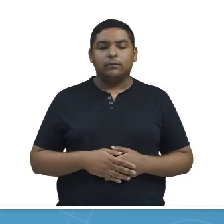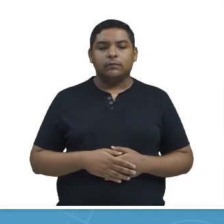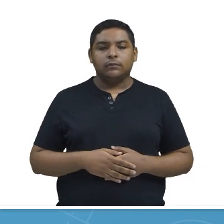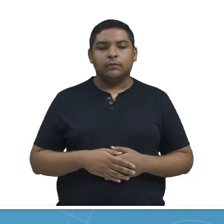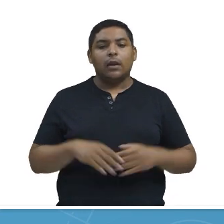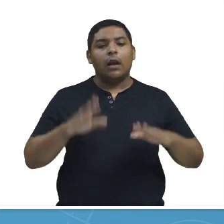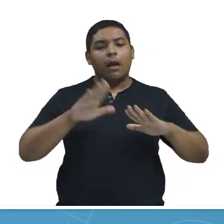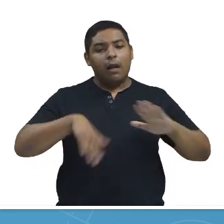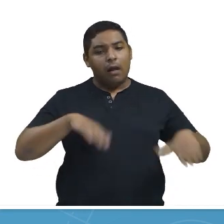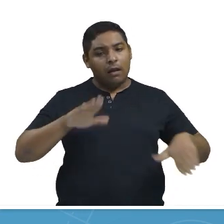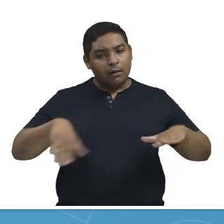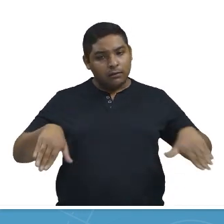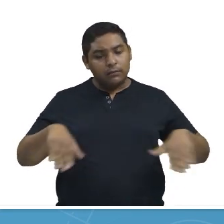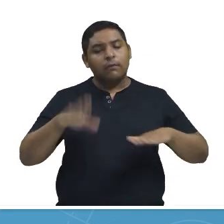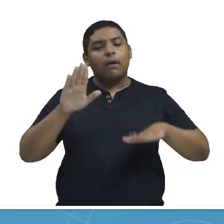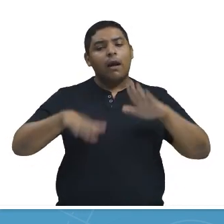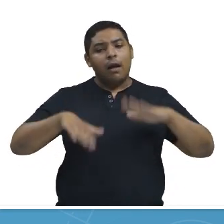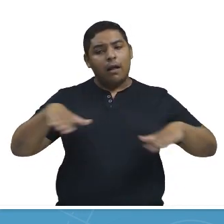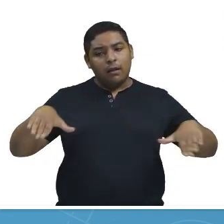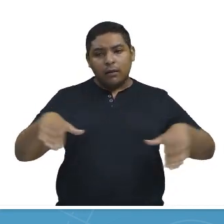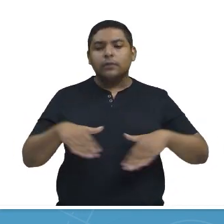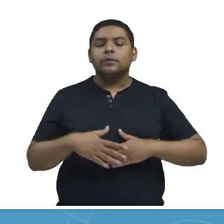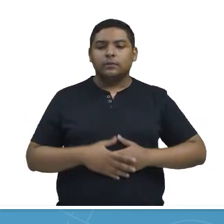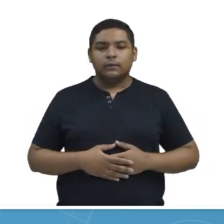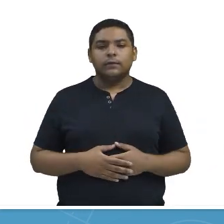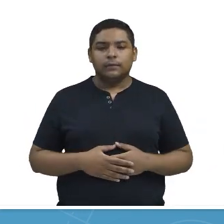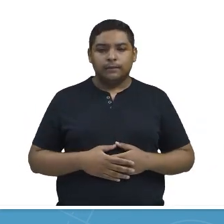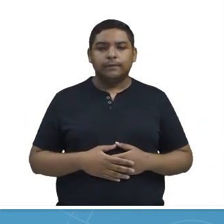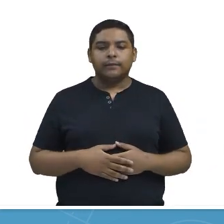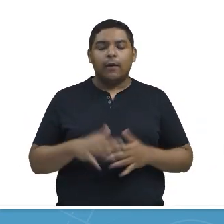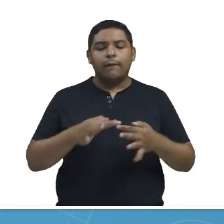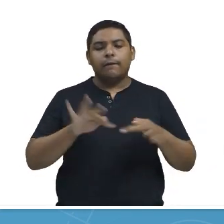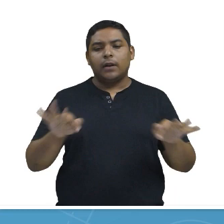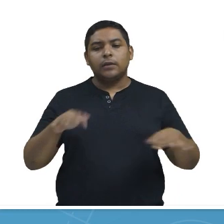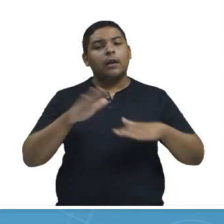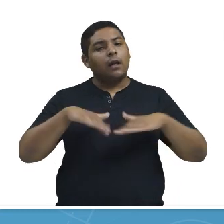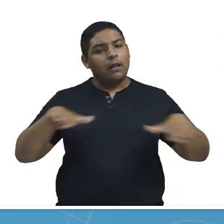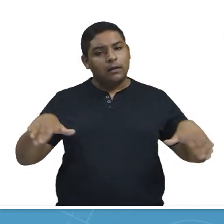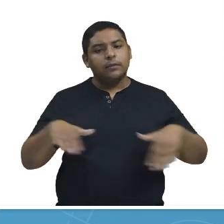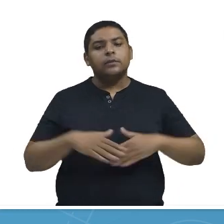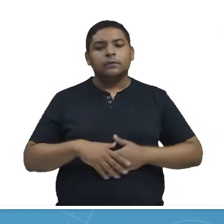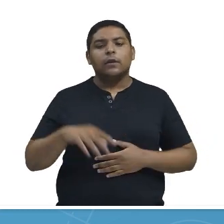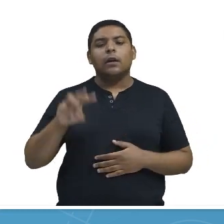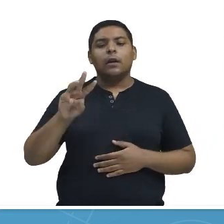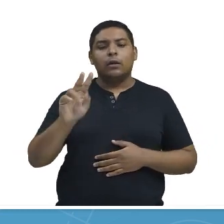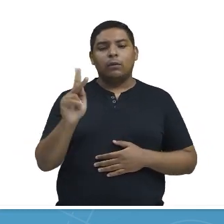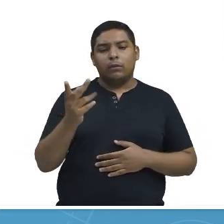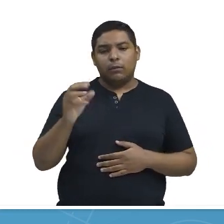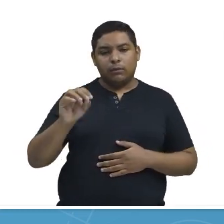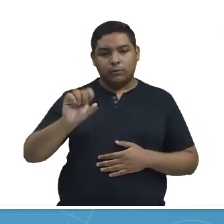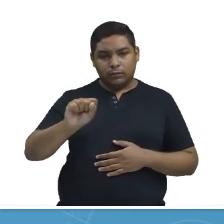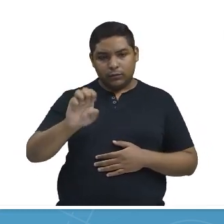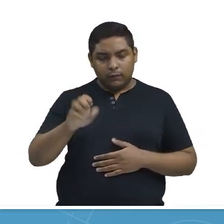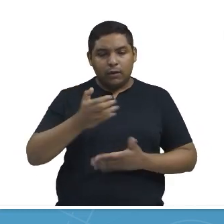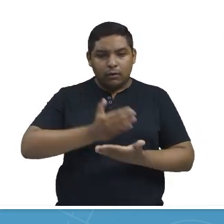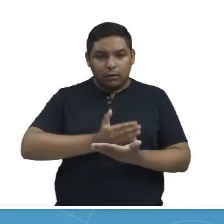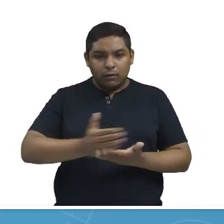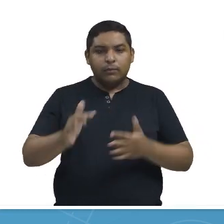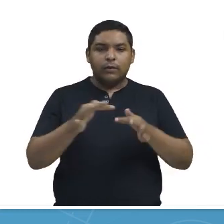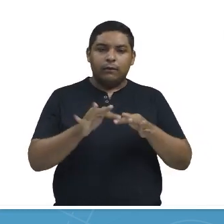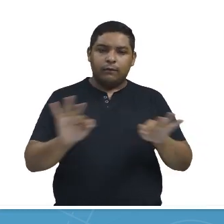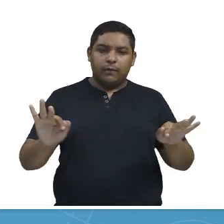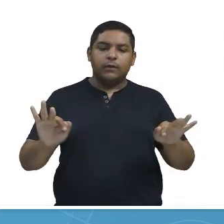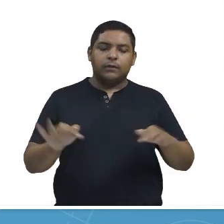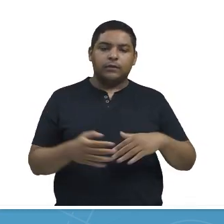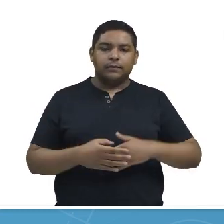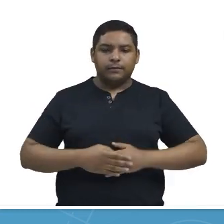frase, uma sentença relativa. Então, quando nós utilizamos o whose, ele vai iniciar essa frase relativa,